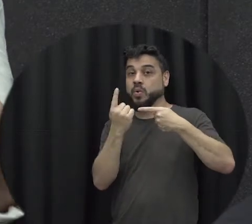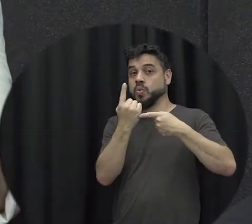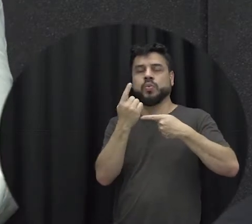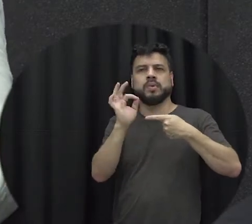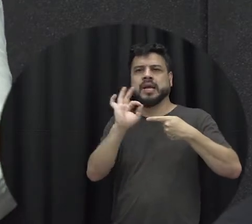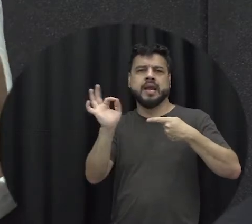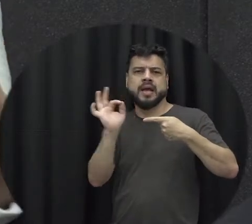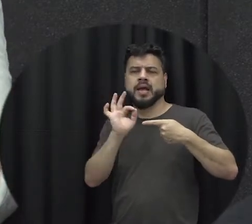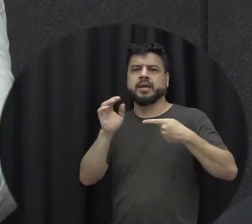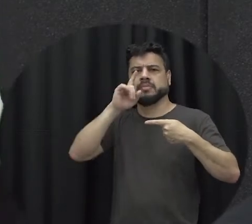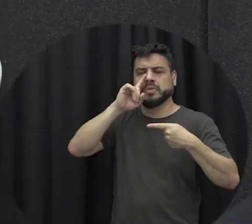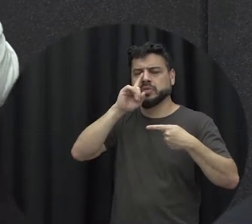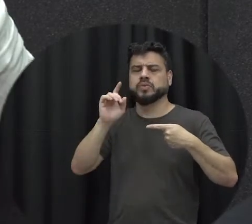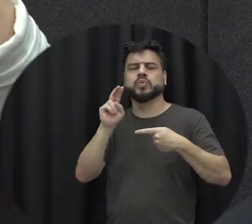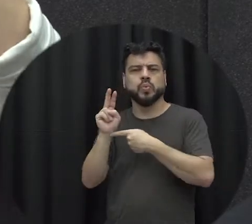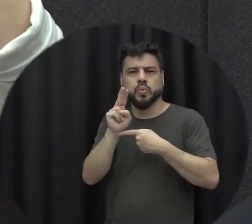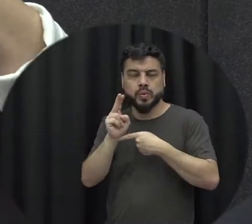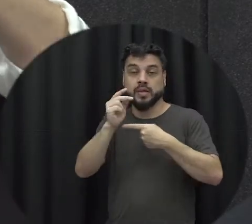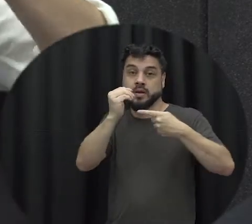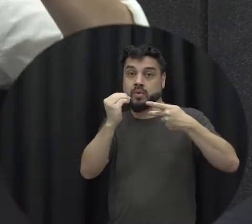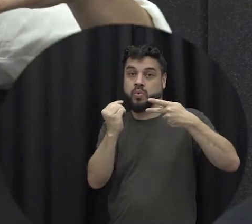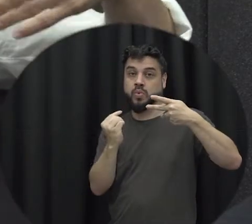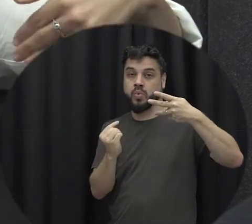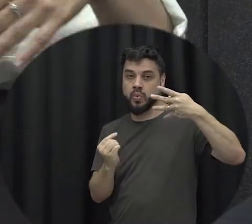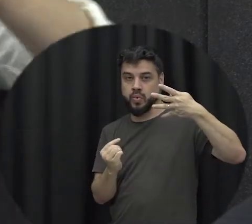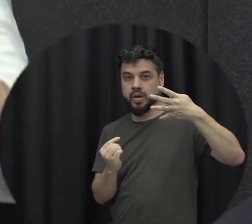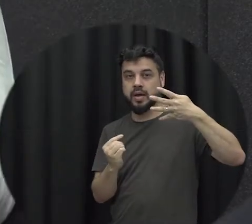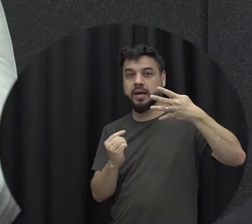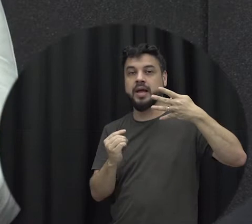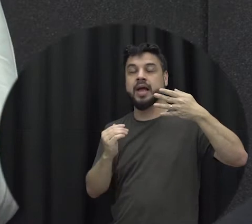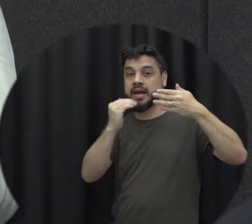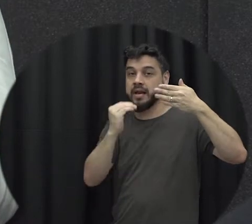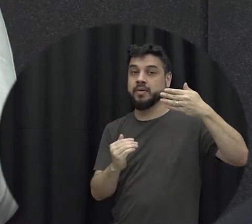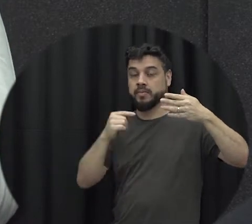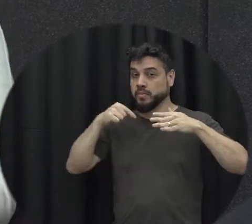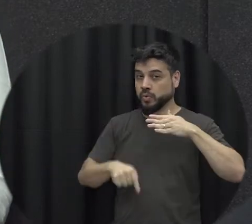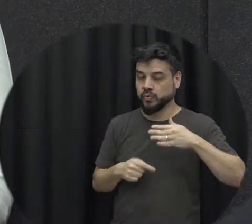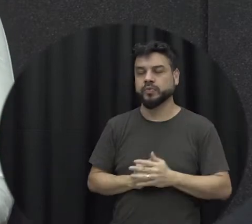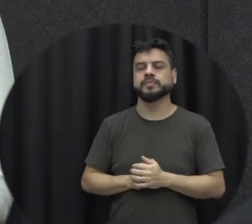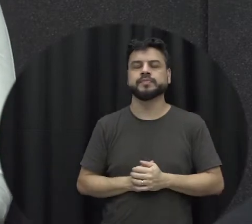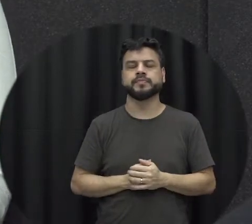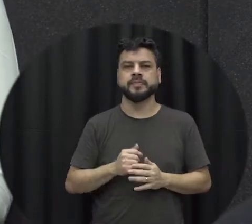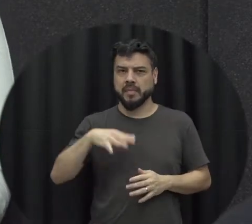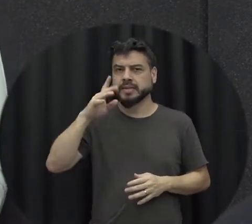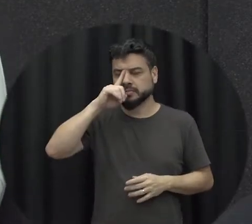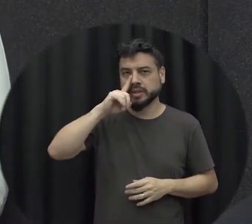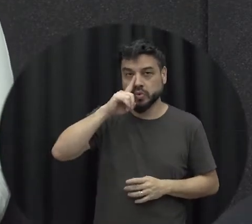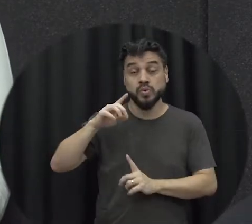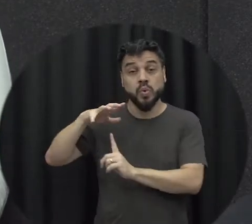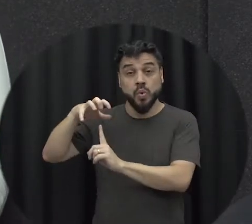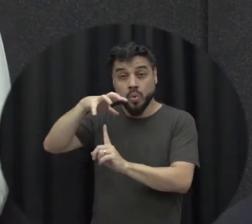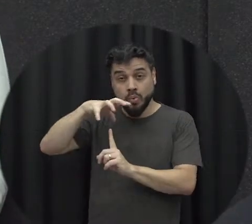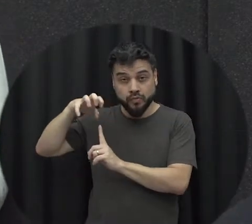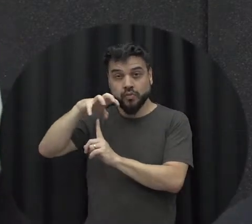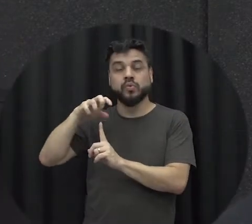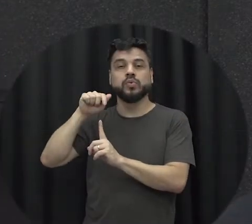significativo, não causa risco, tem controle, e vai aumentando, risco 1, 2, 3, 4, até os mais patogênicos, assim. Os fungos,